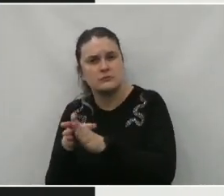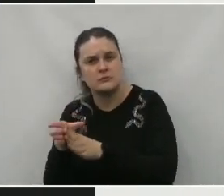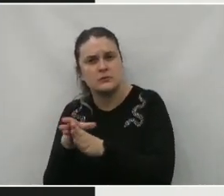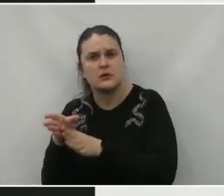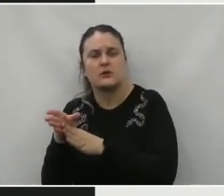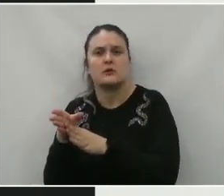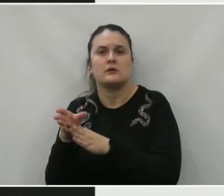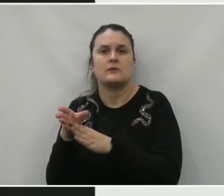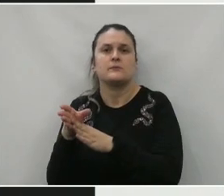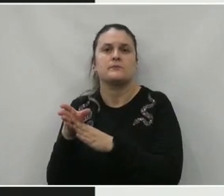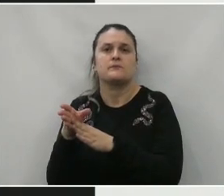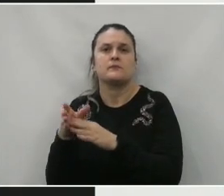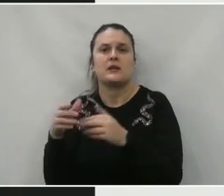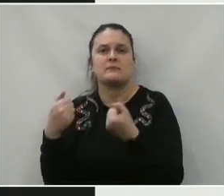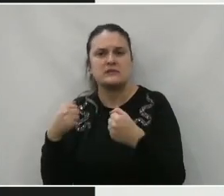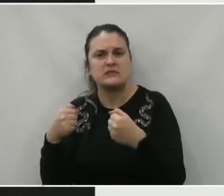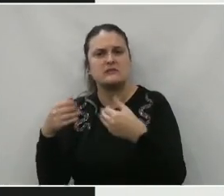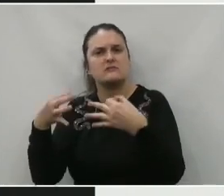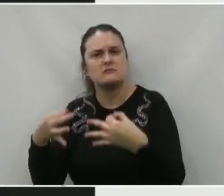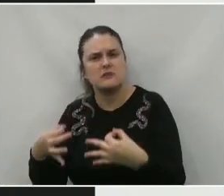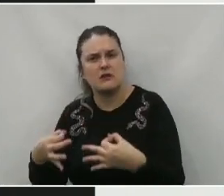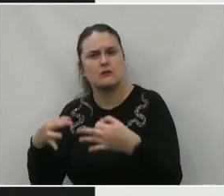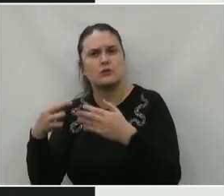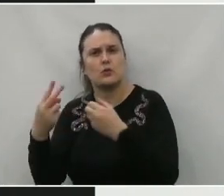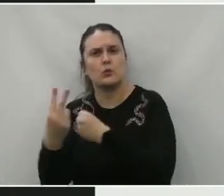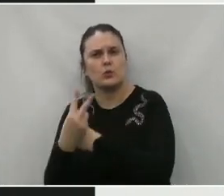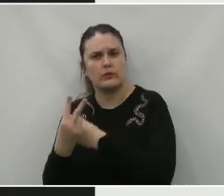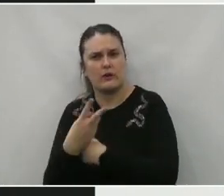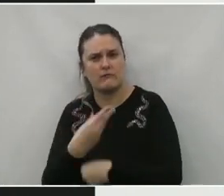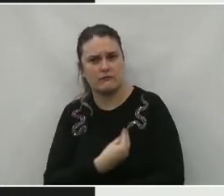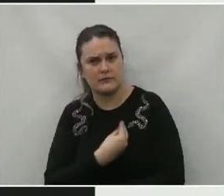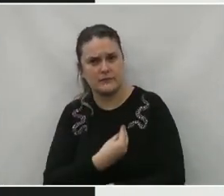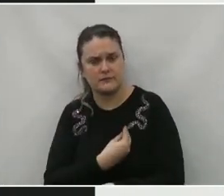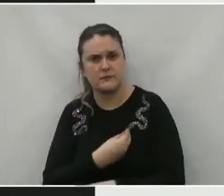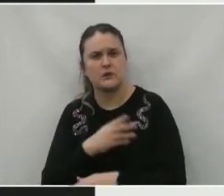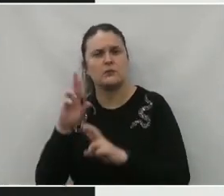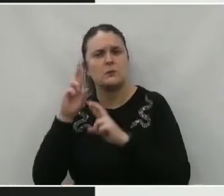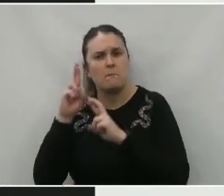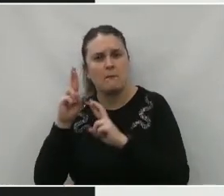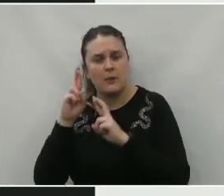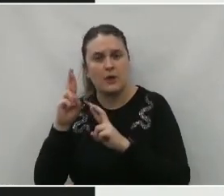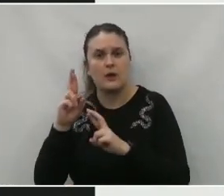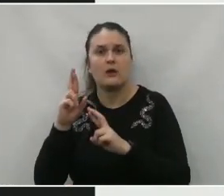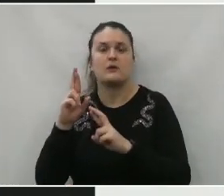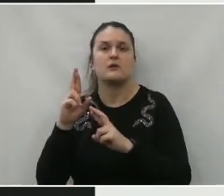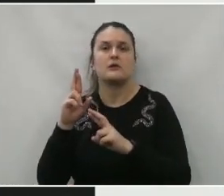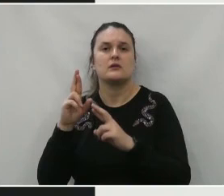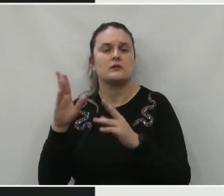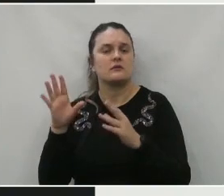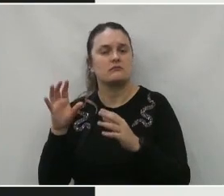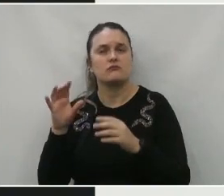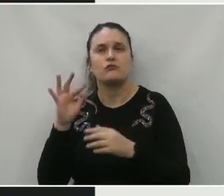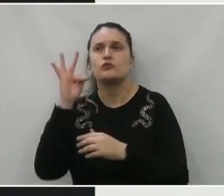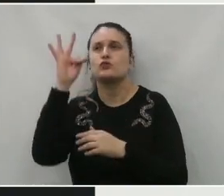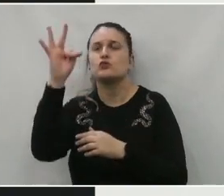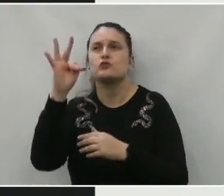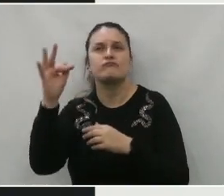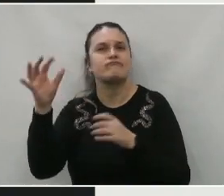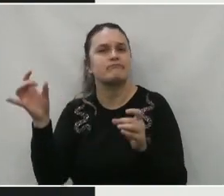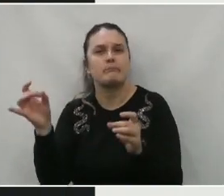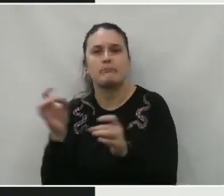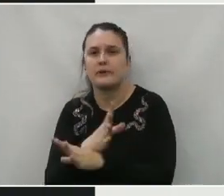são passadas. E quero dizer, torcemos muito para que termine logo